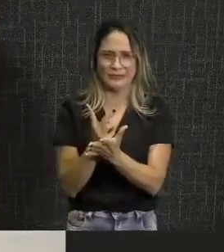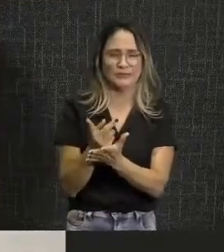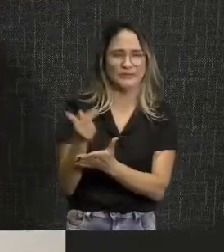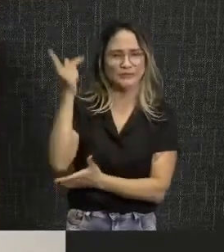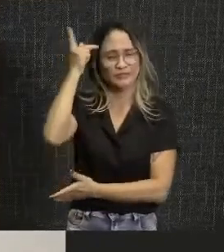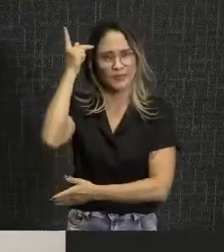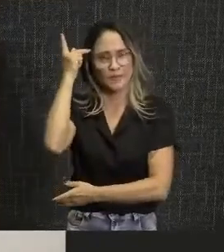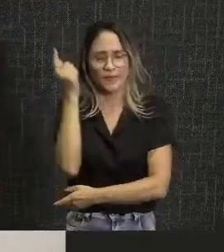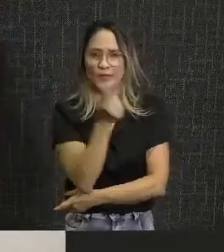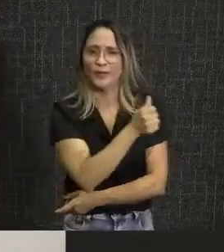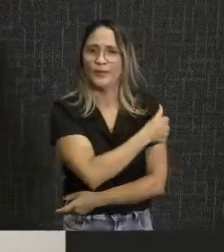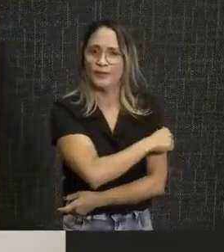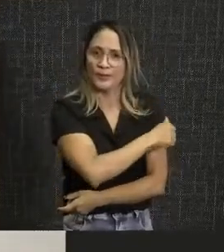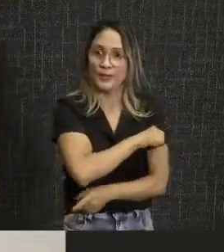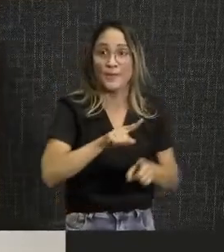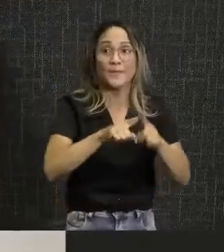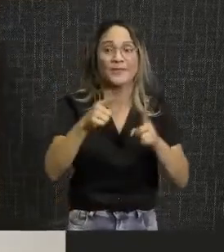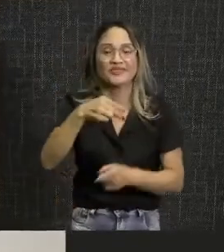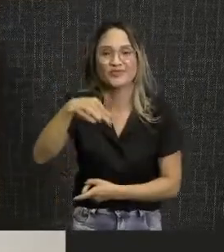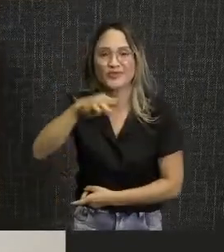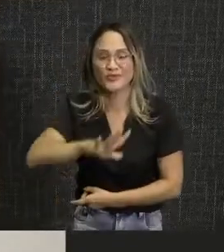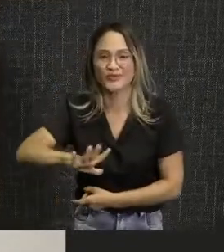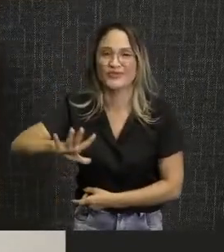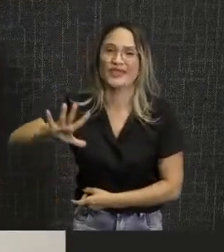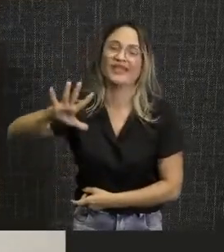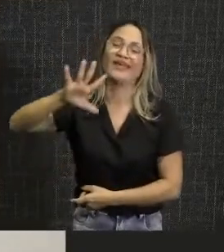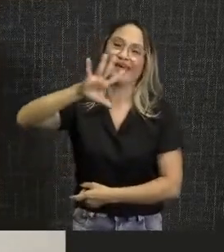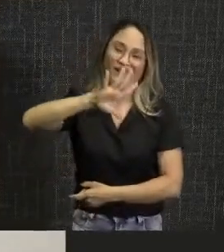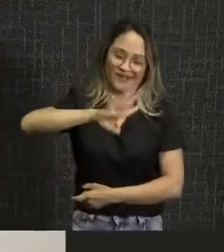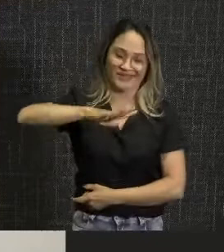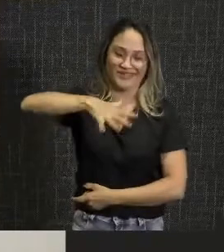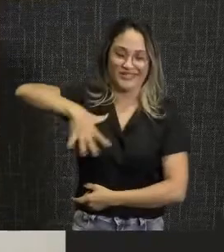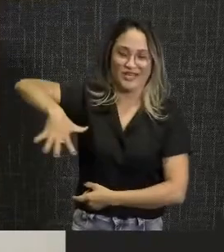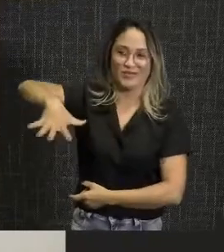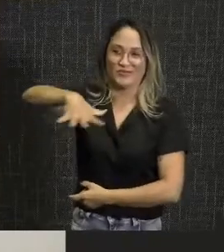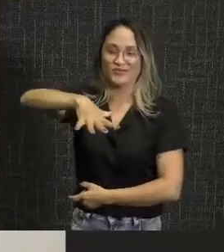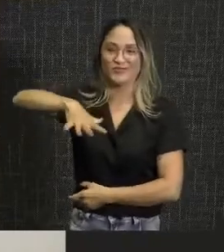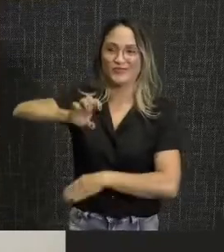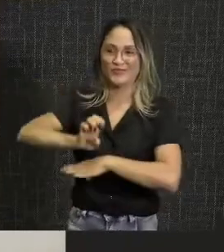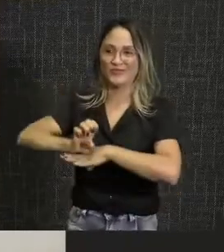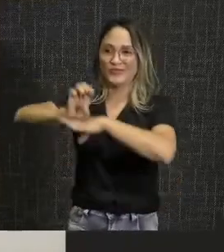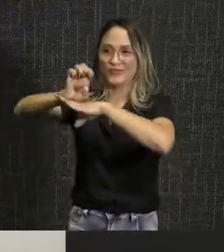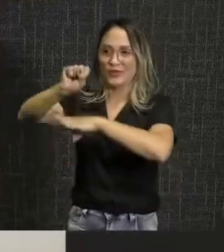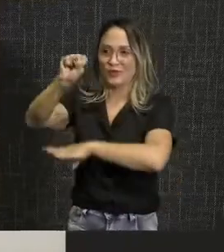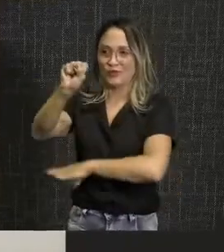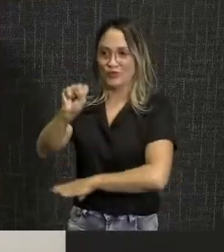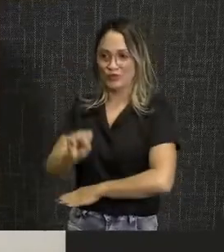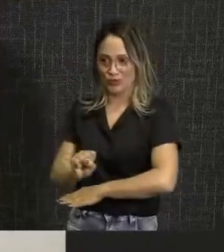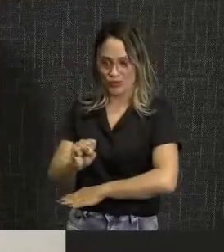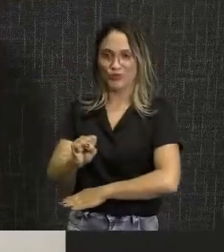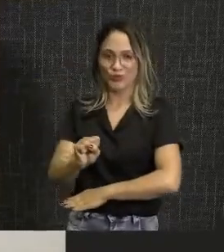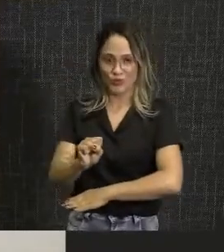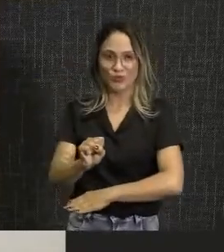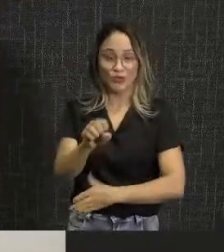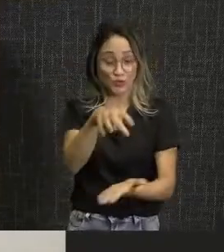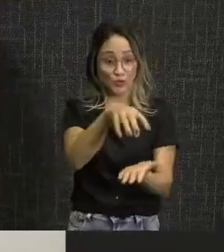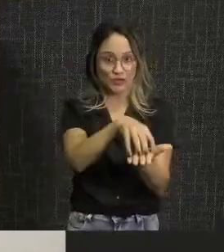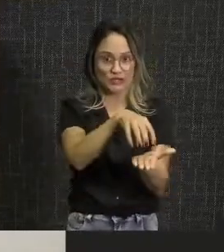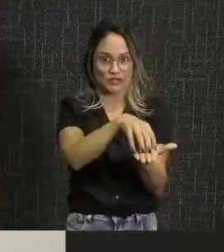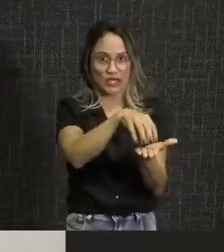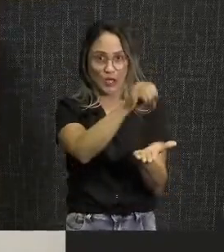Rio, mas o Nordeste e o Norte, os estados do Sul e do Centro-Oeste,